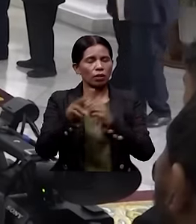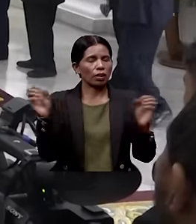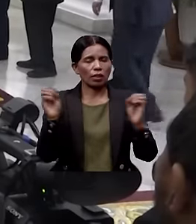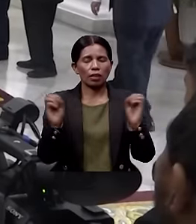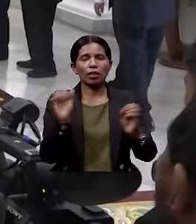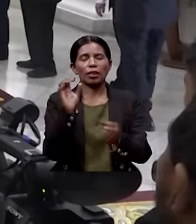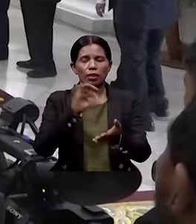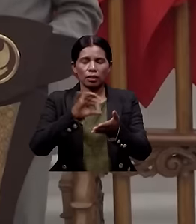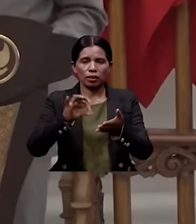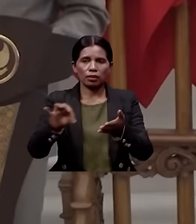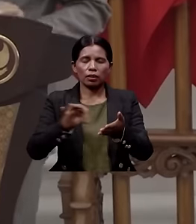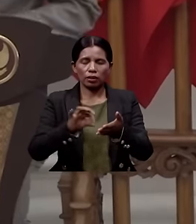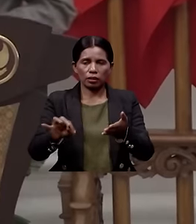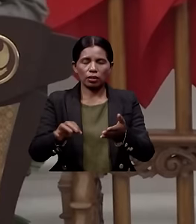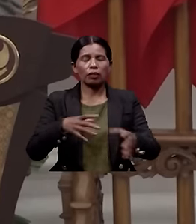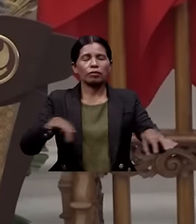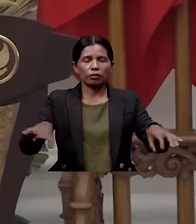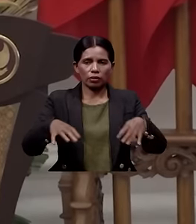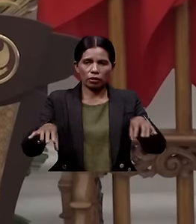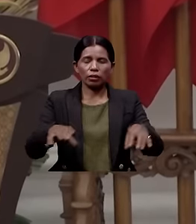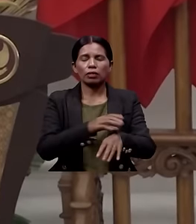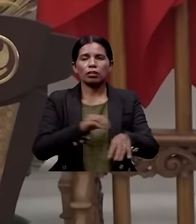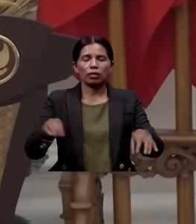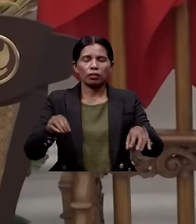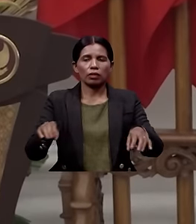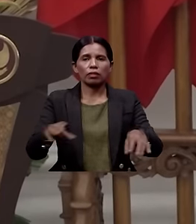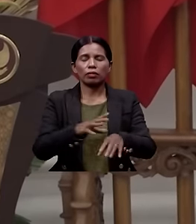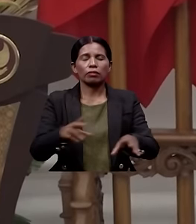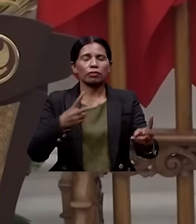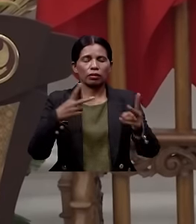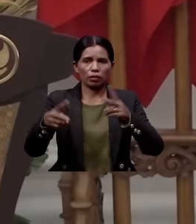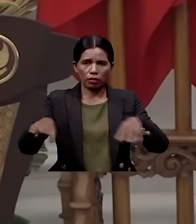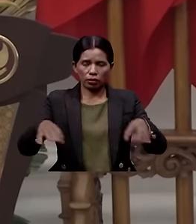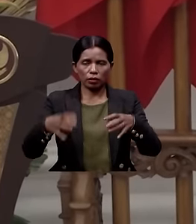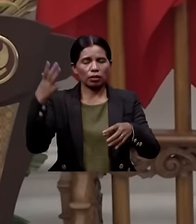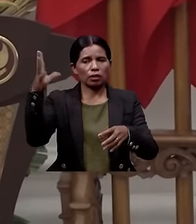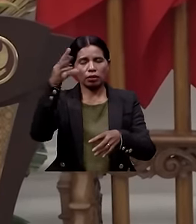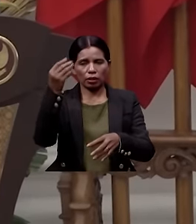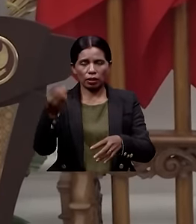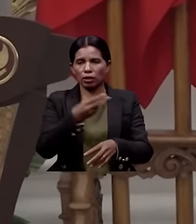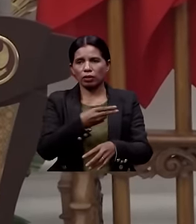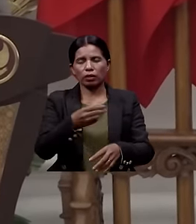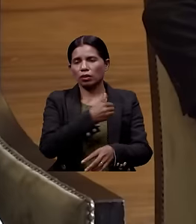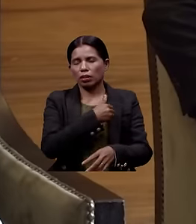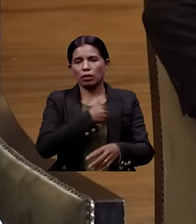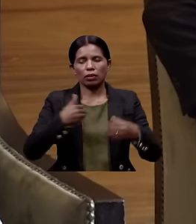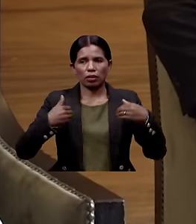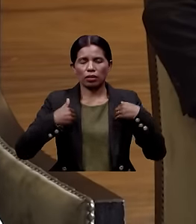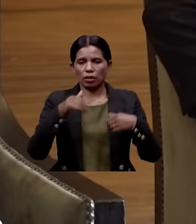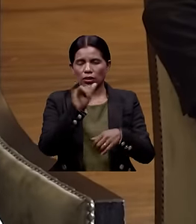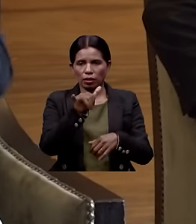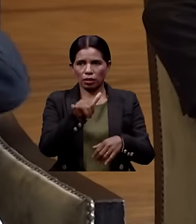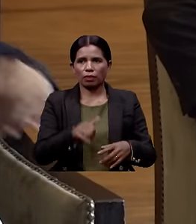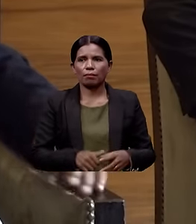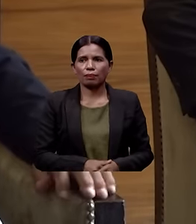assina durante ia visita trabalho primeiro-ministro Nian e a palácio presidencial Bogor, Jakarta, Indonésia, tamba se dau ki a consenso. E mosca lá